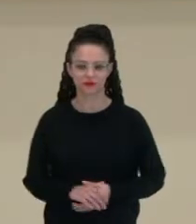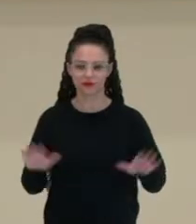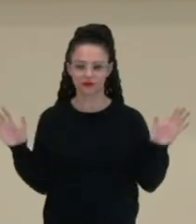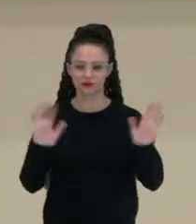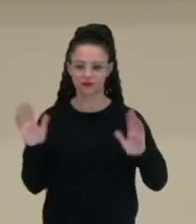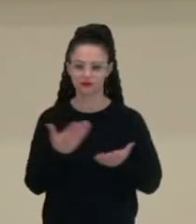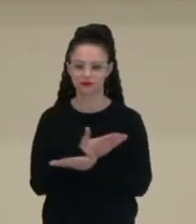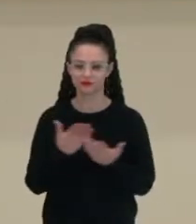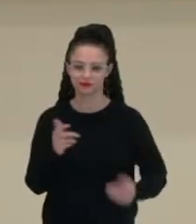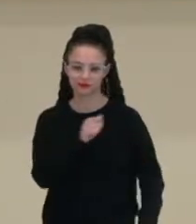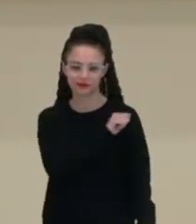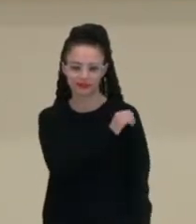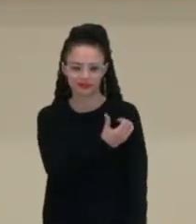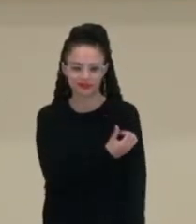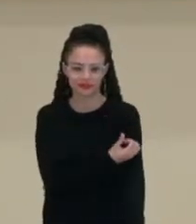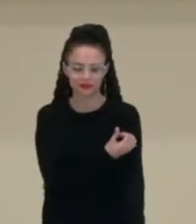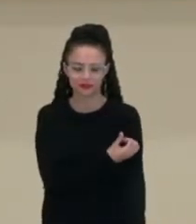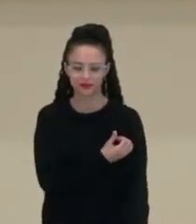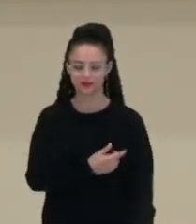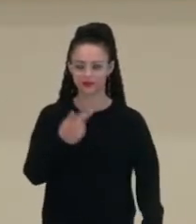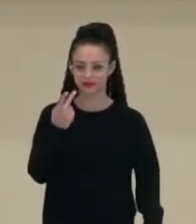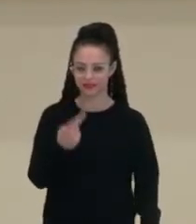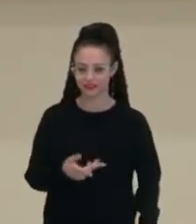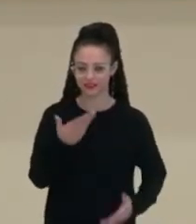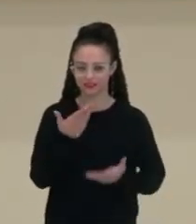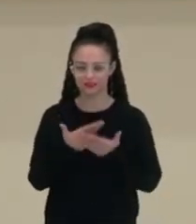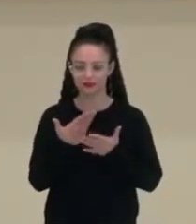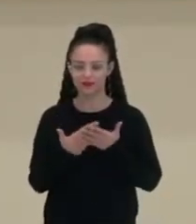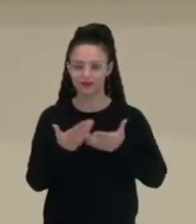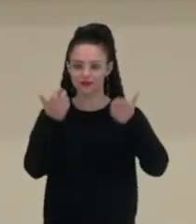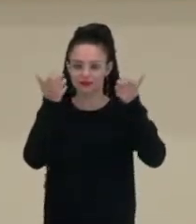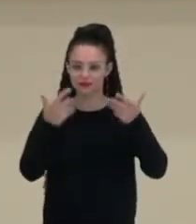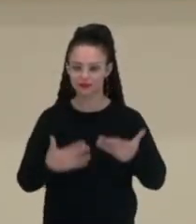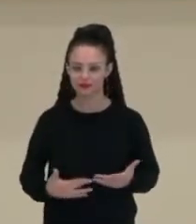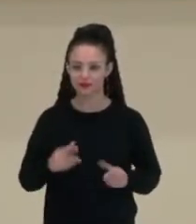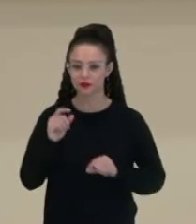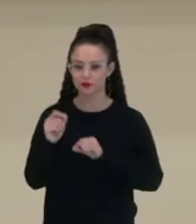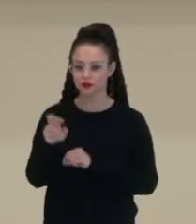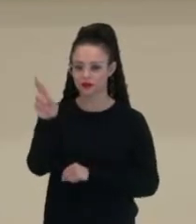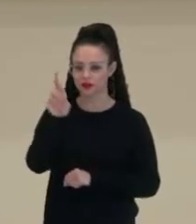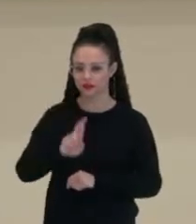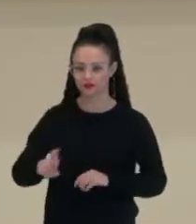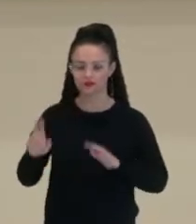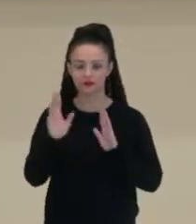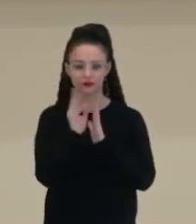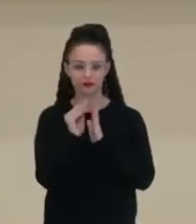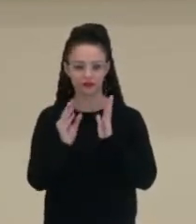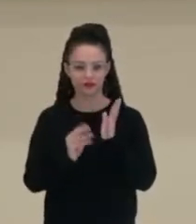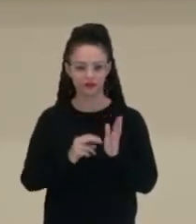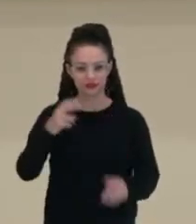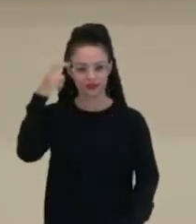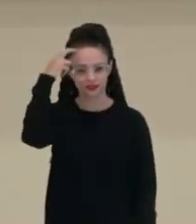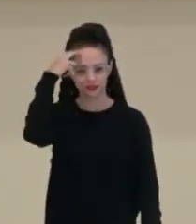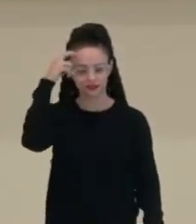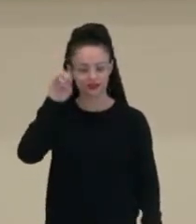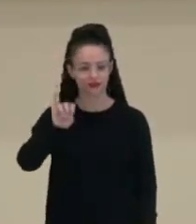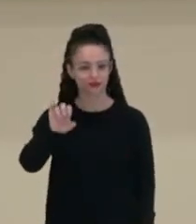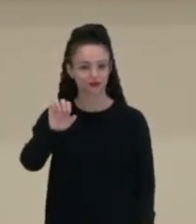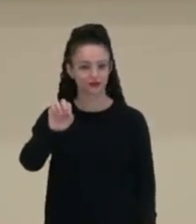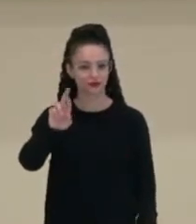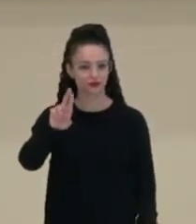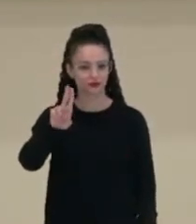Olá, estudantes do 6º ano! Nessa aula nós vamos falar retomada de conteúdos, cultura iorubá e